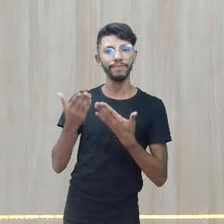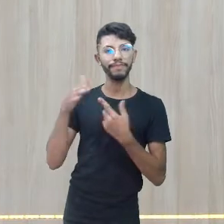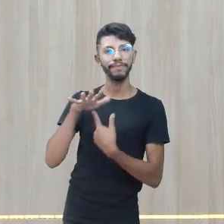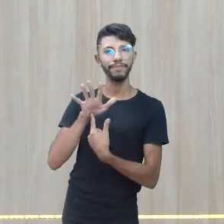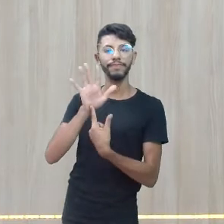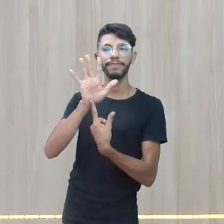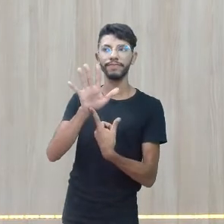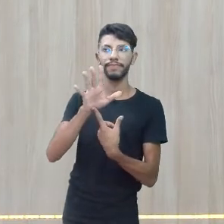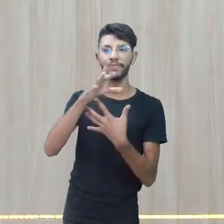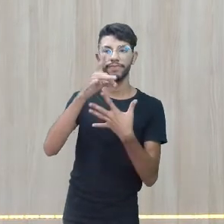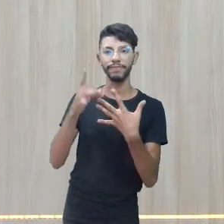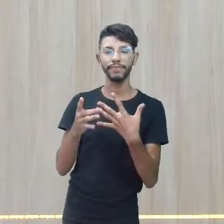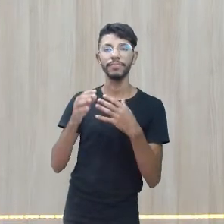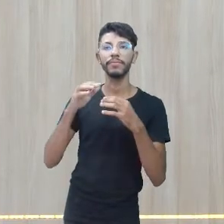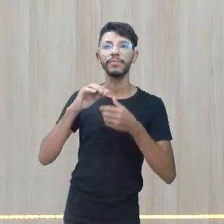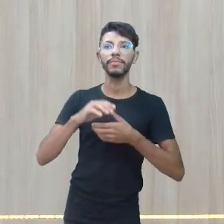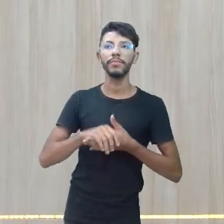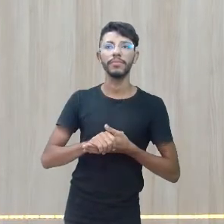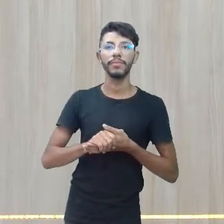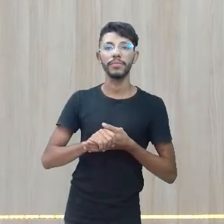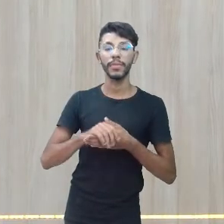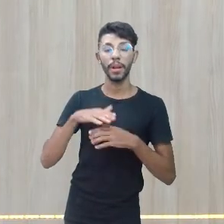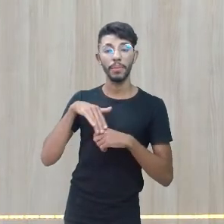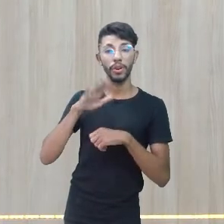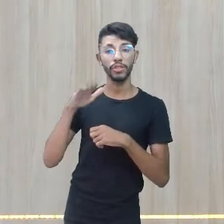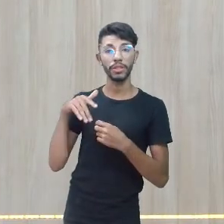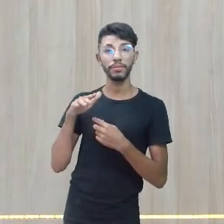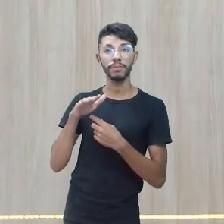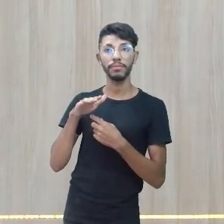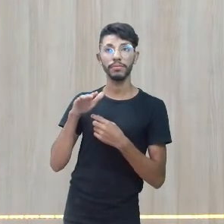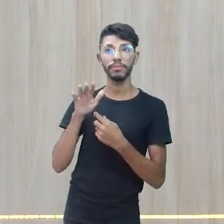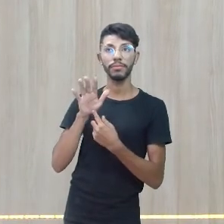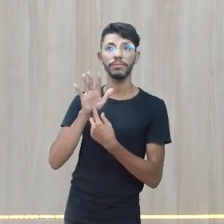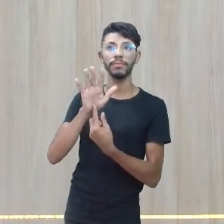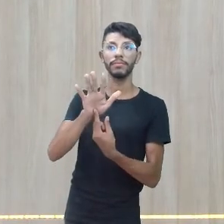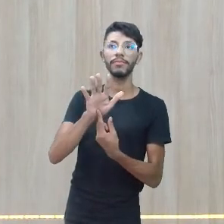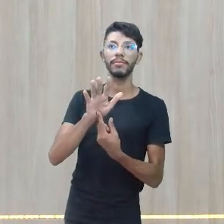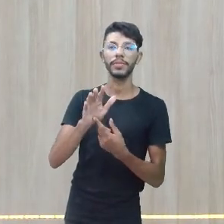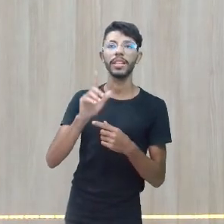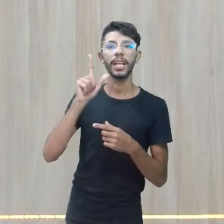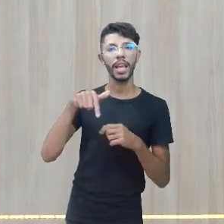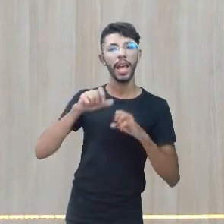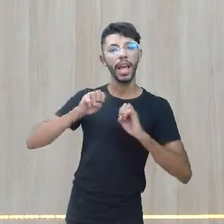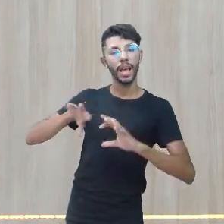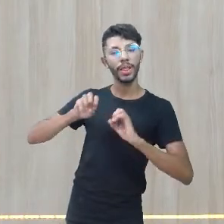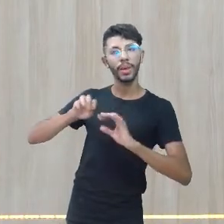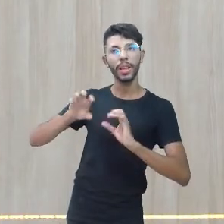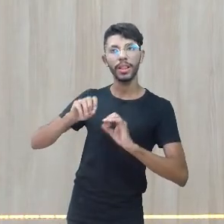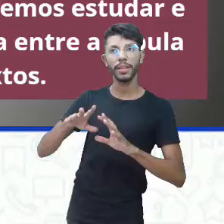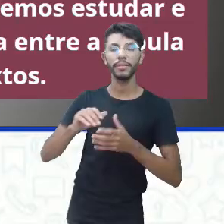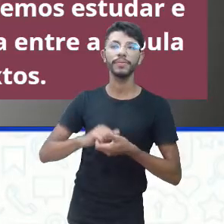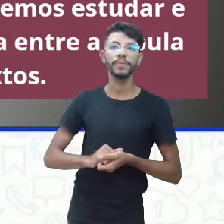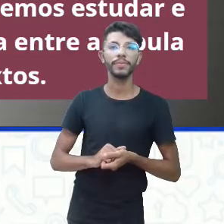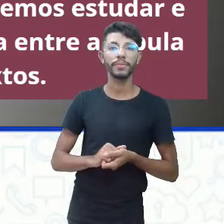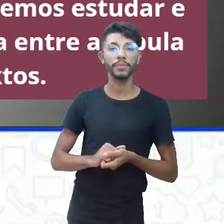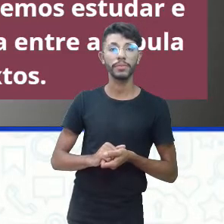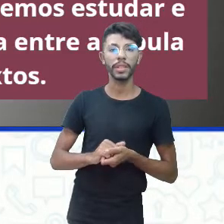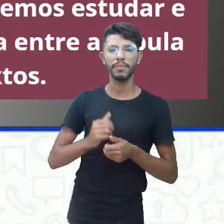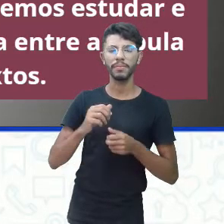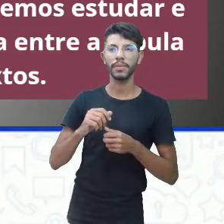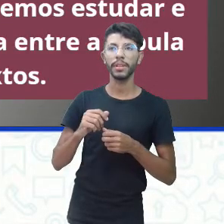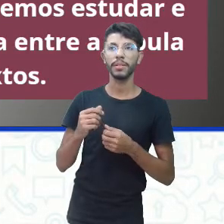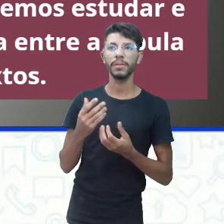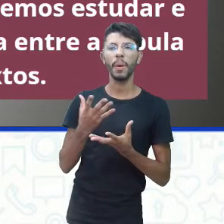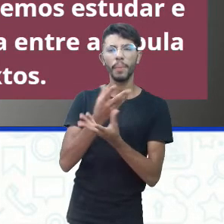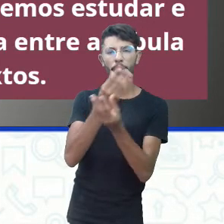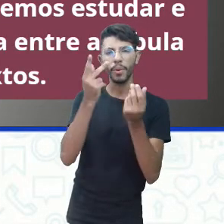é? Trazendo mais destaque ainda que ela é educativa. Para muitos, a moral é o que